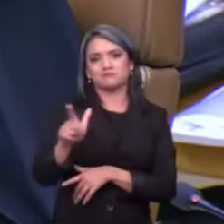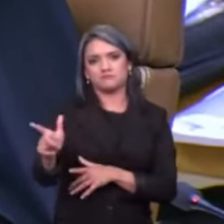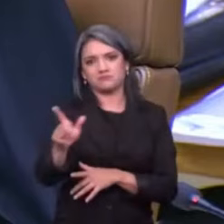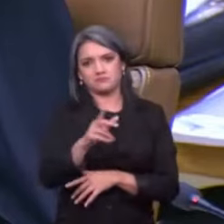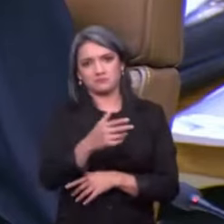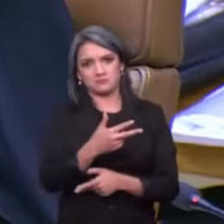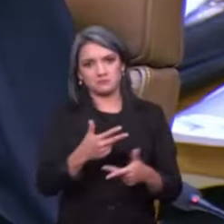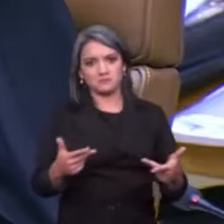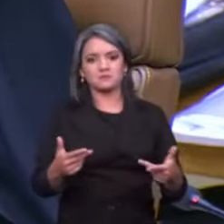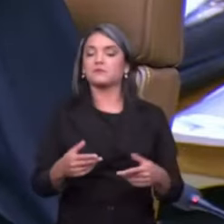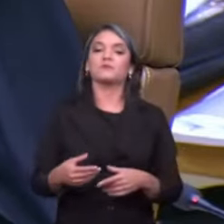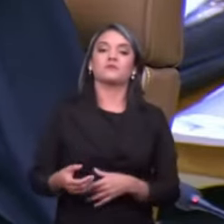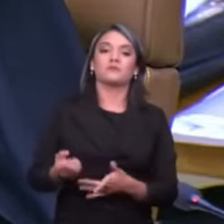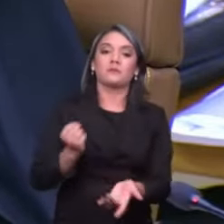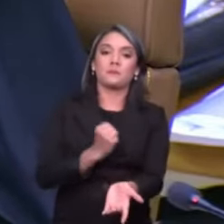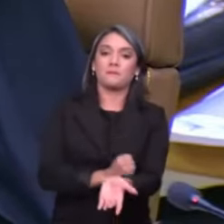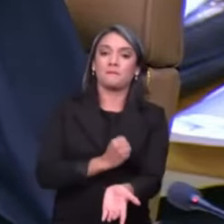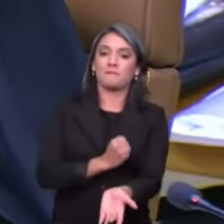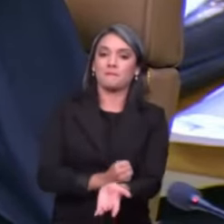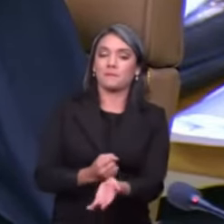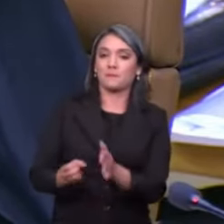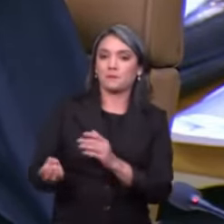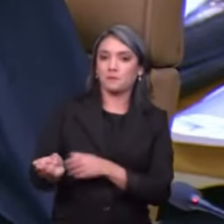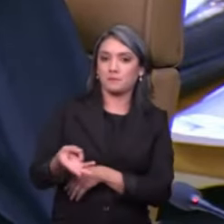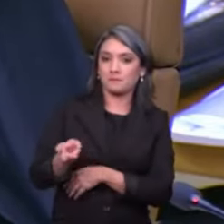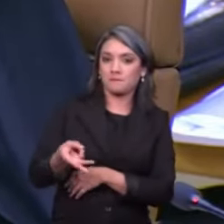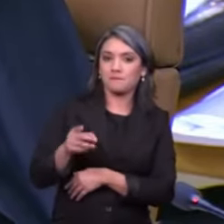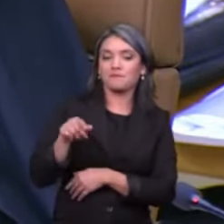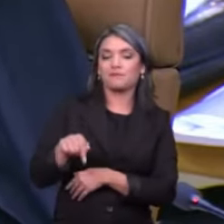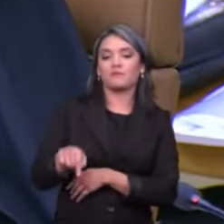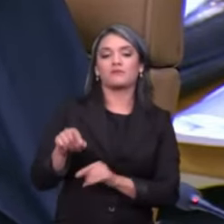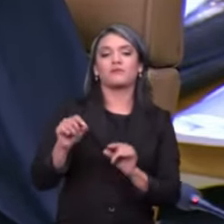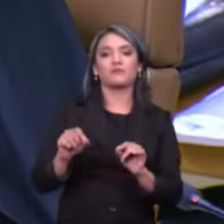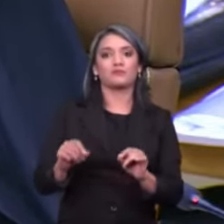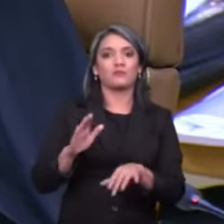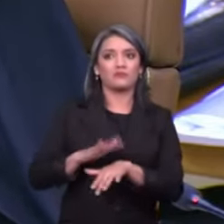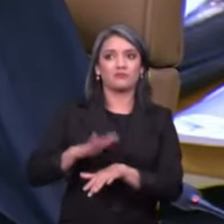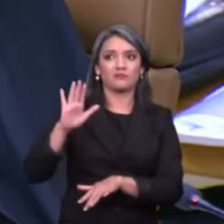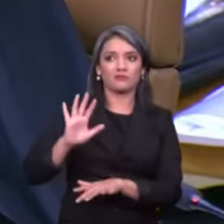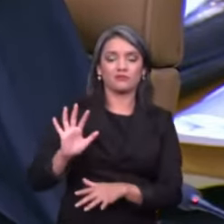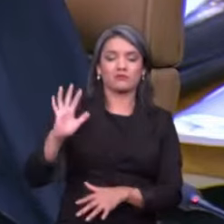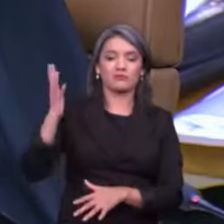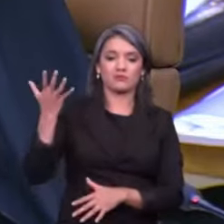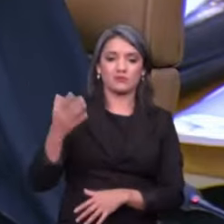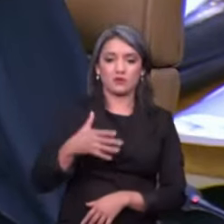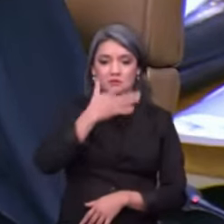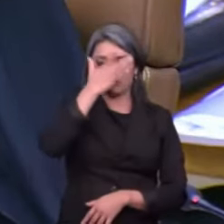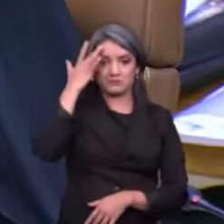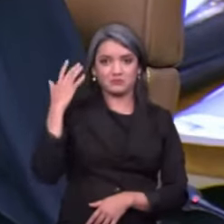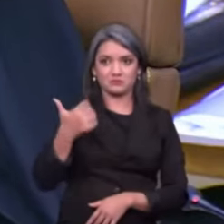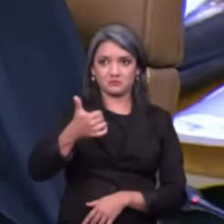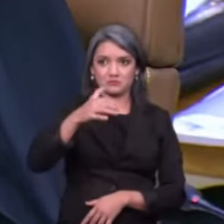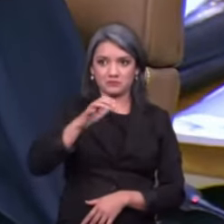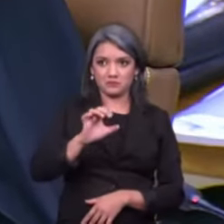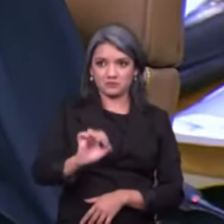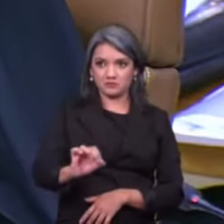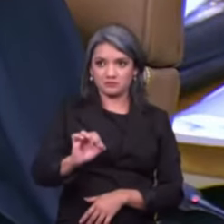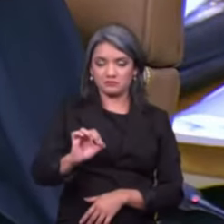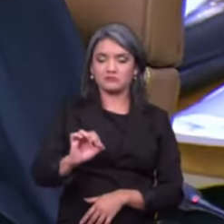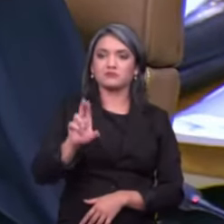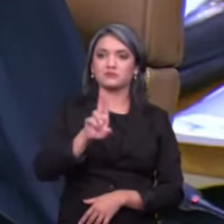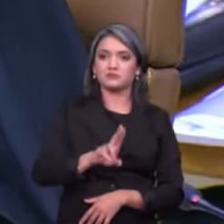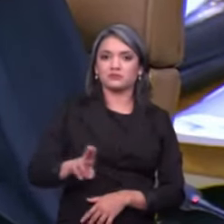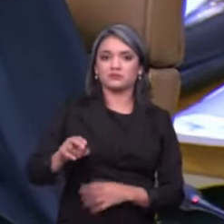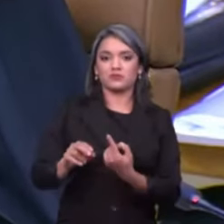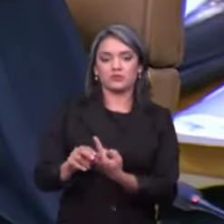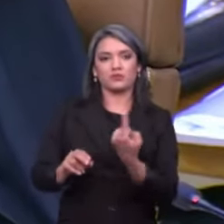A dependência de maconha está entre as dependências de drogas ilícitas mais comuns, mostrando que a cada 10 pessoas que usaram maconha na vida, uma se torna dependente